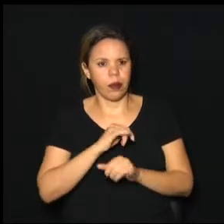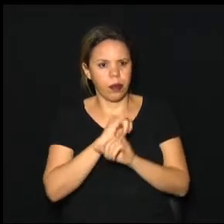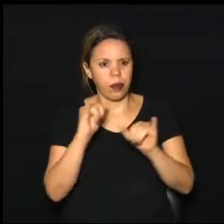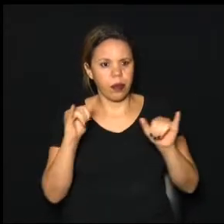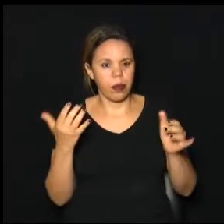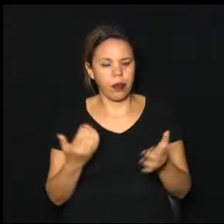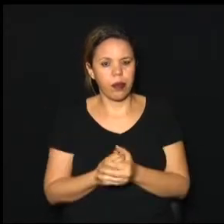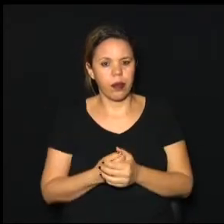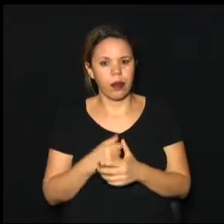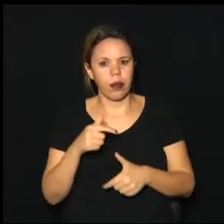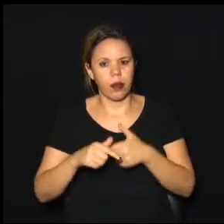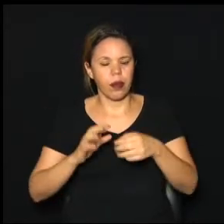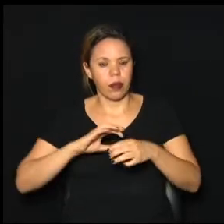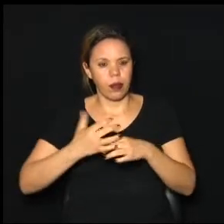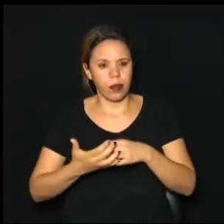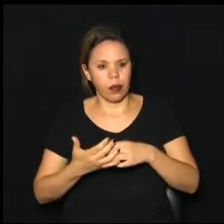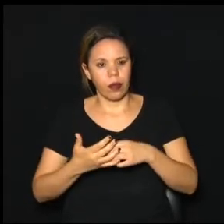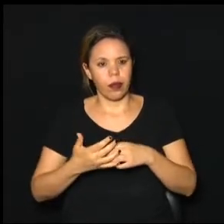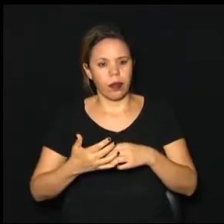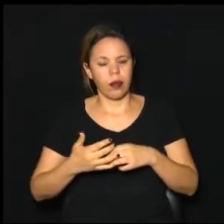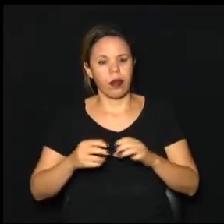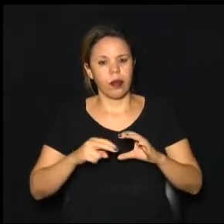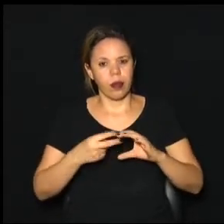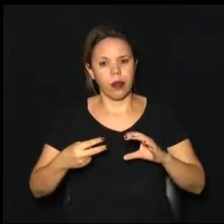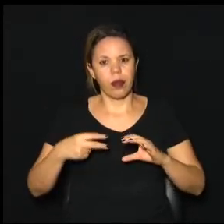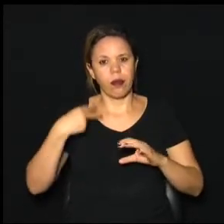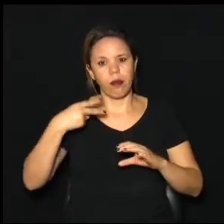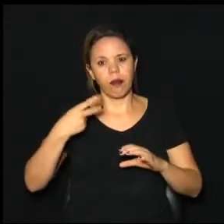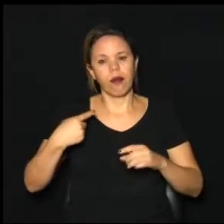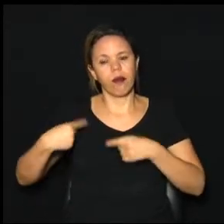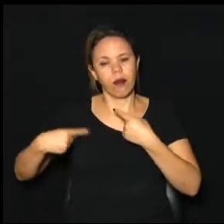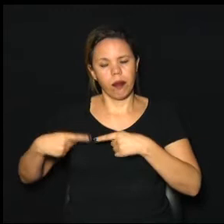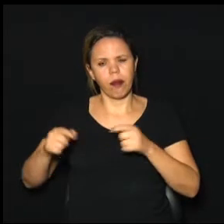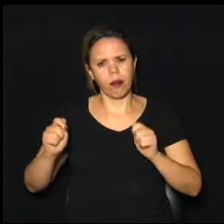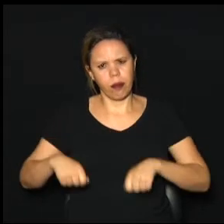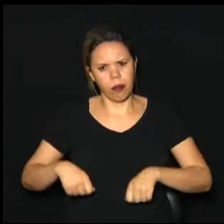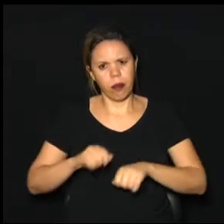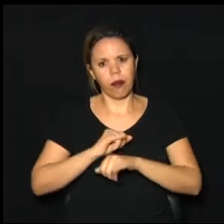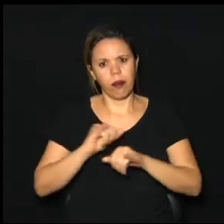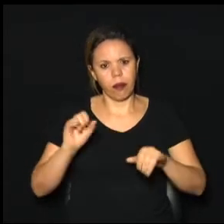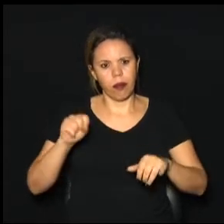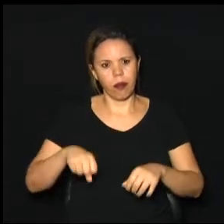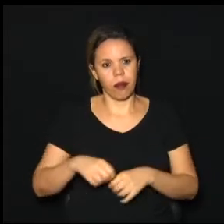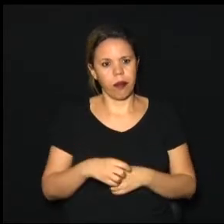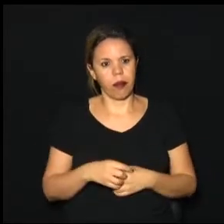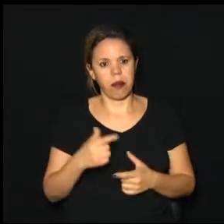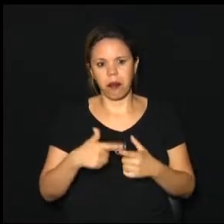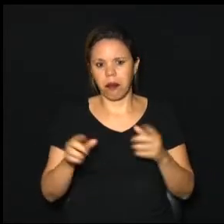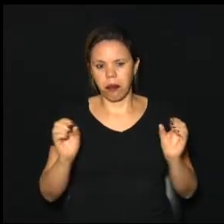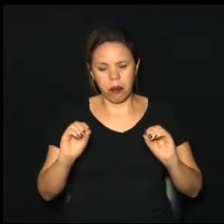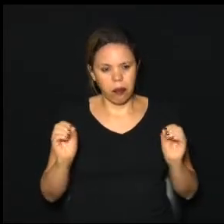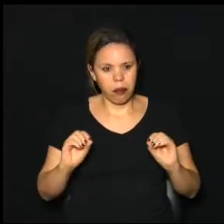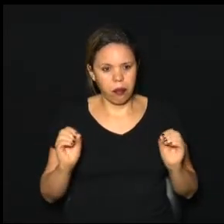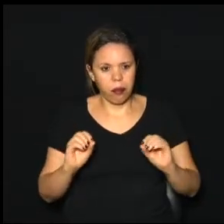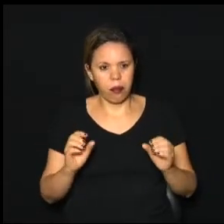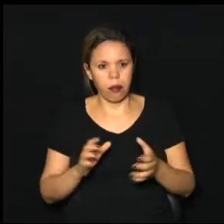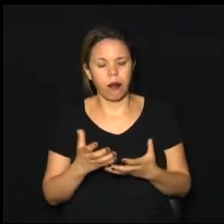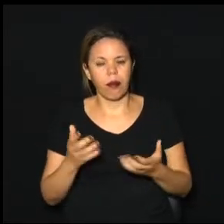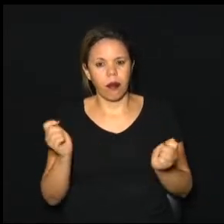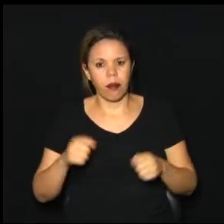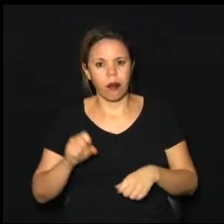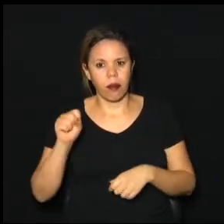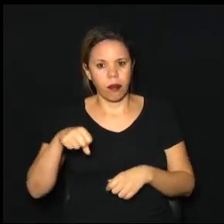divulgar os seus atos parlamentares como um ato de pré-campanha? Pode, não tem problema nenhum. Você pode